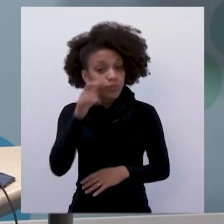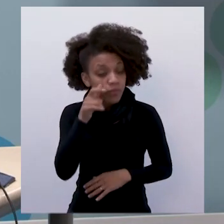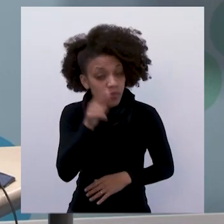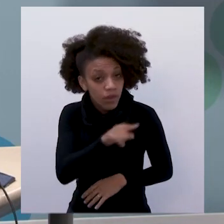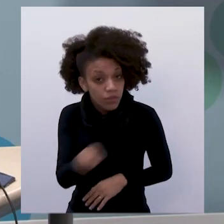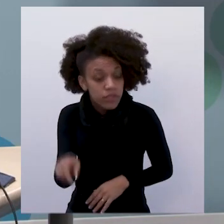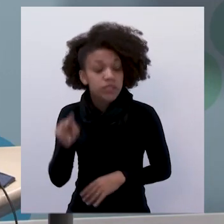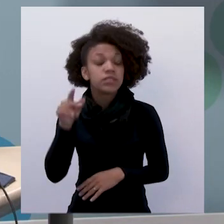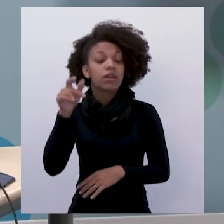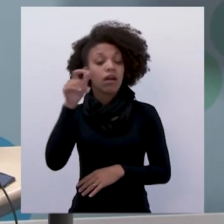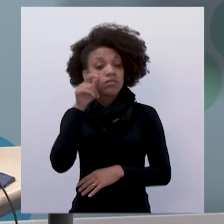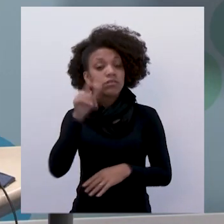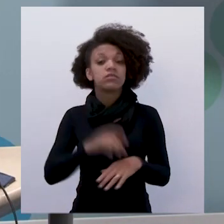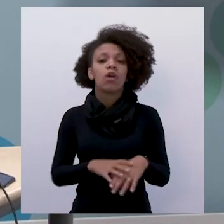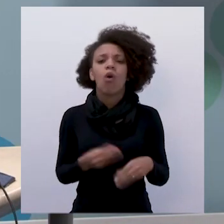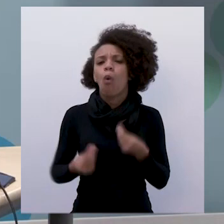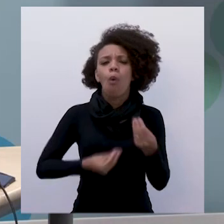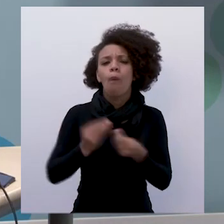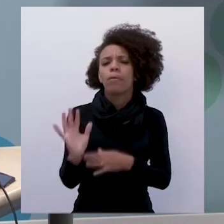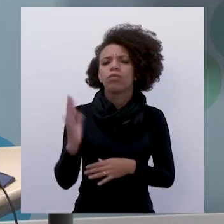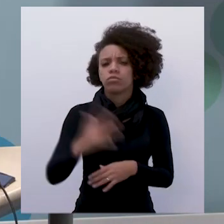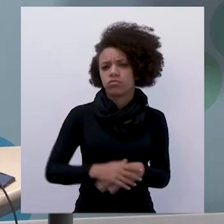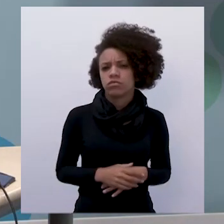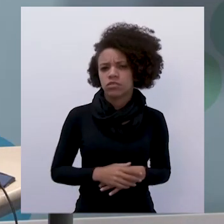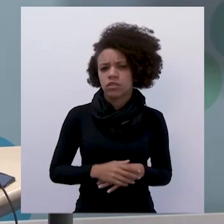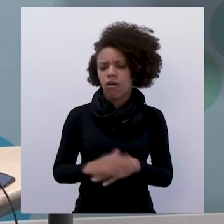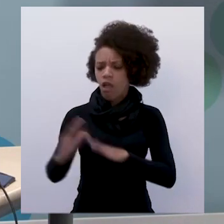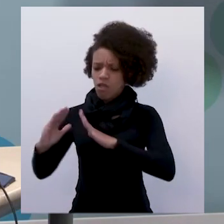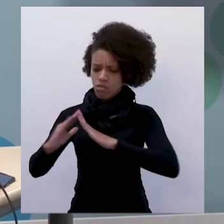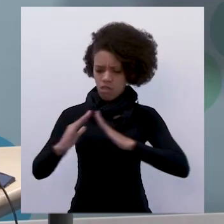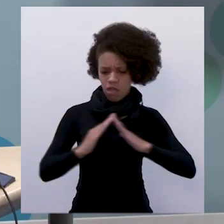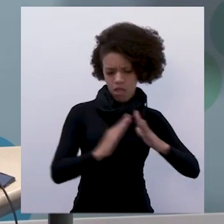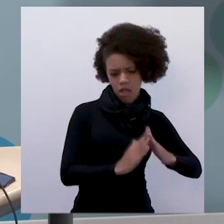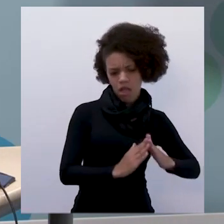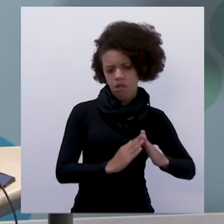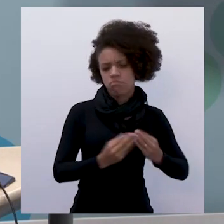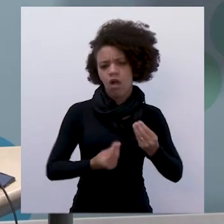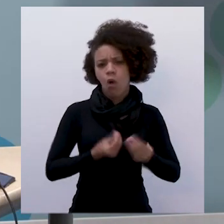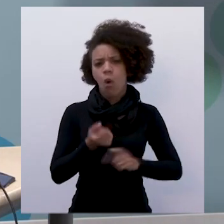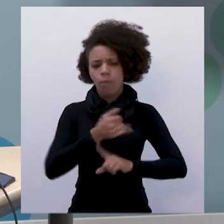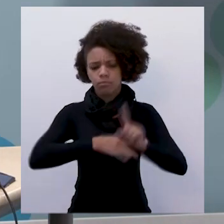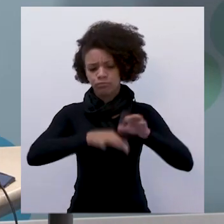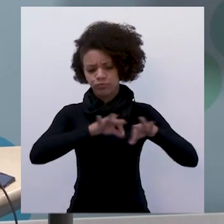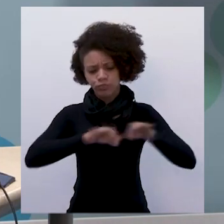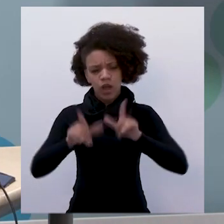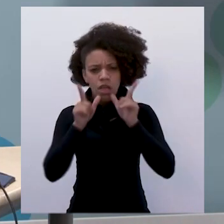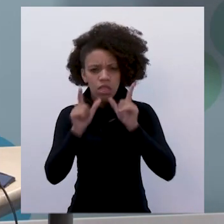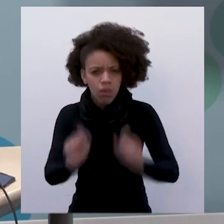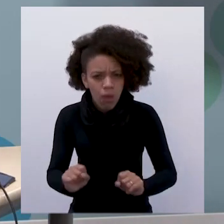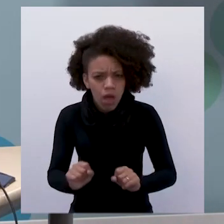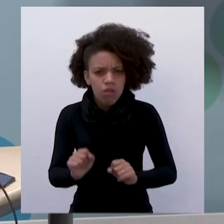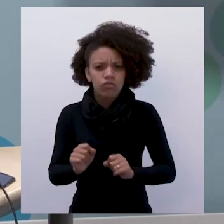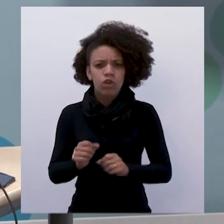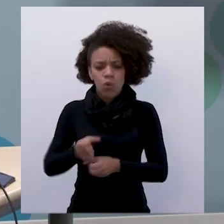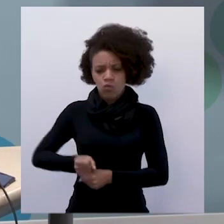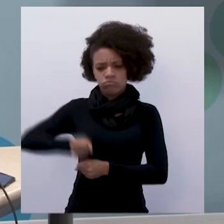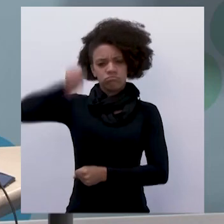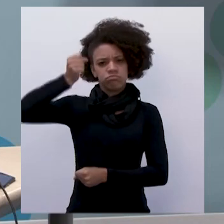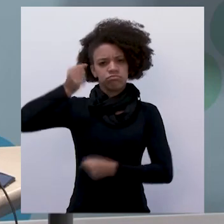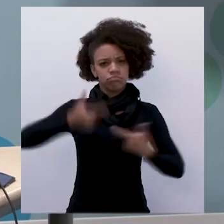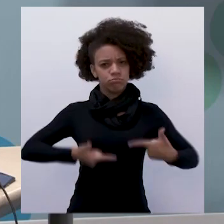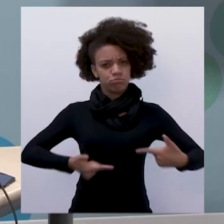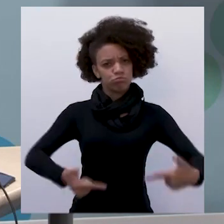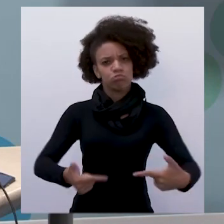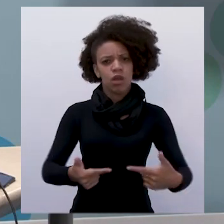vocês vejam, né, como que eram as casas, como que era a estrutura social, a linguagem, os armamentos, tudo isso